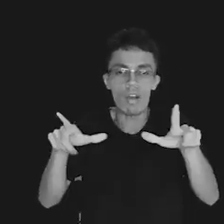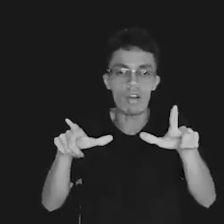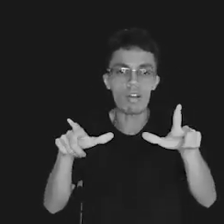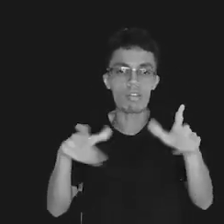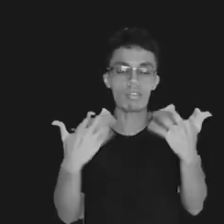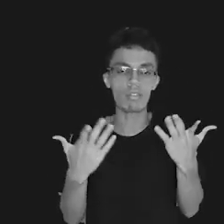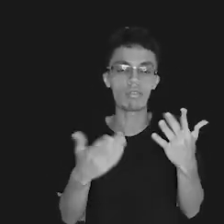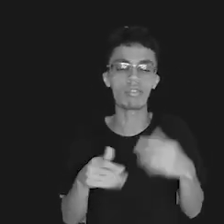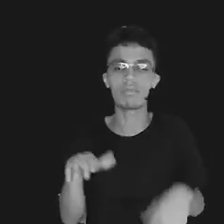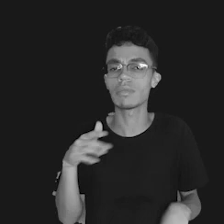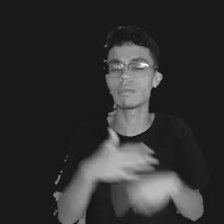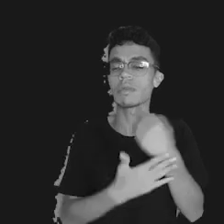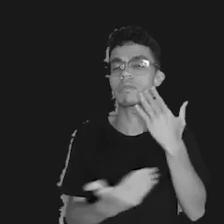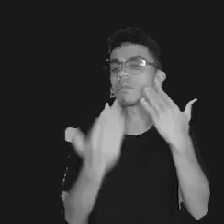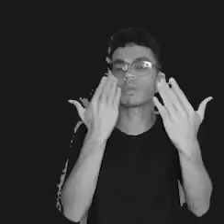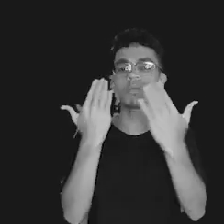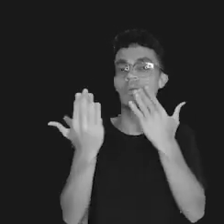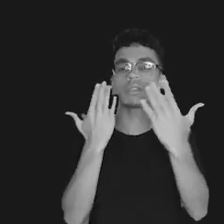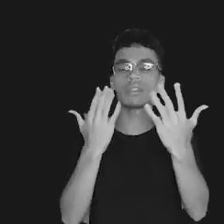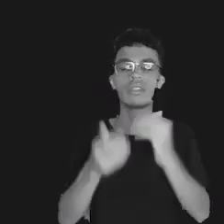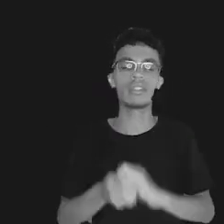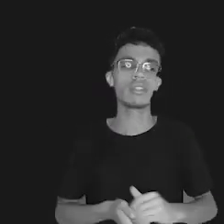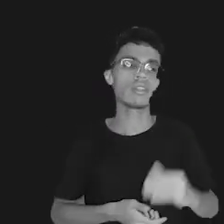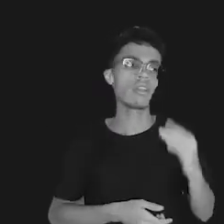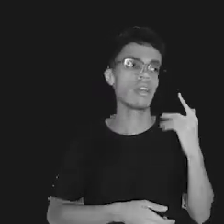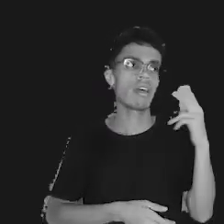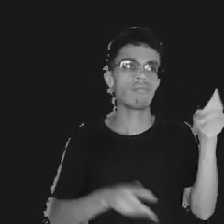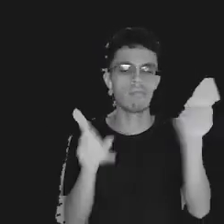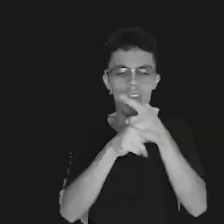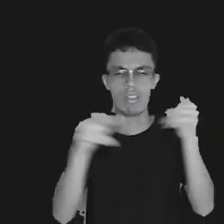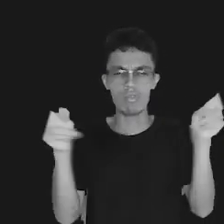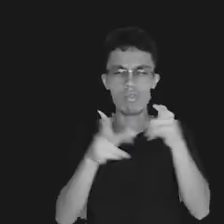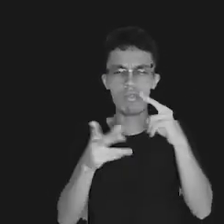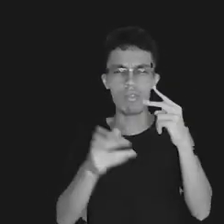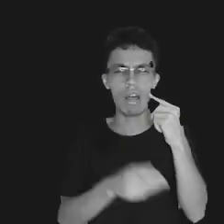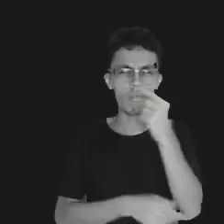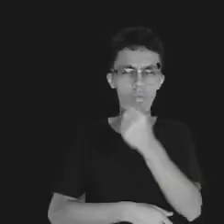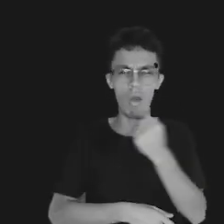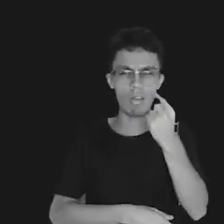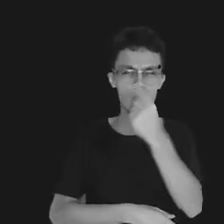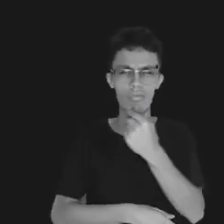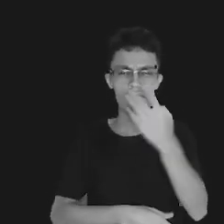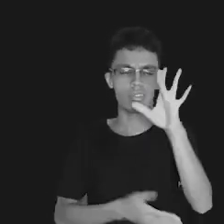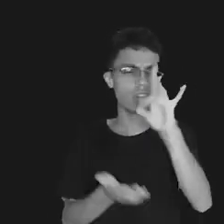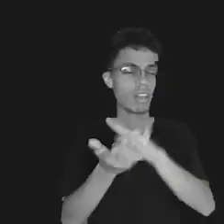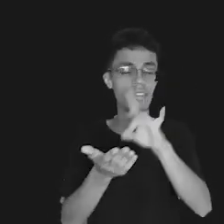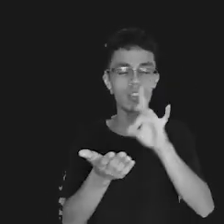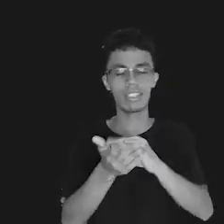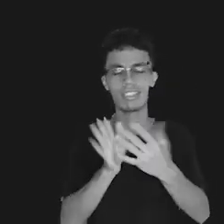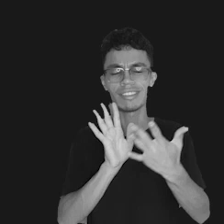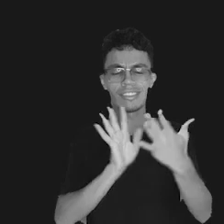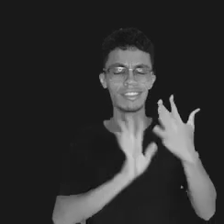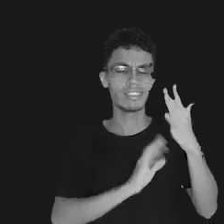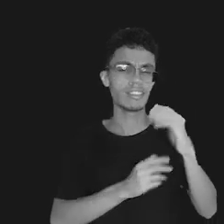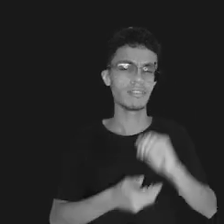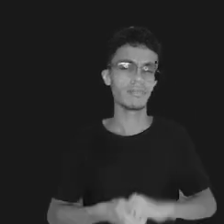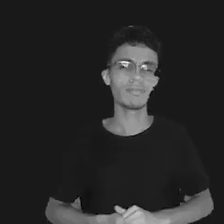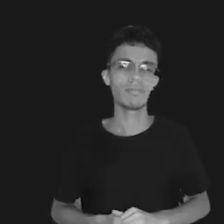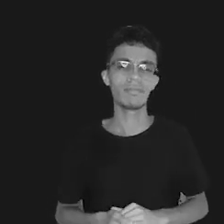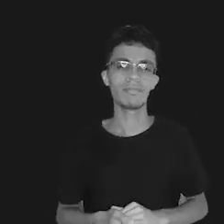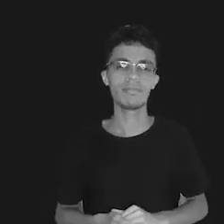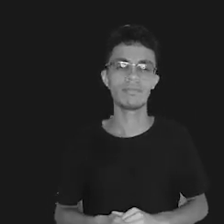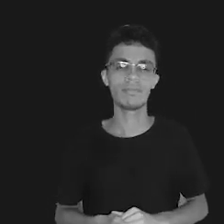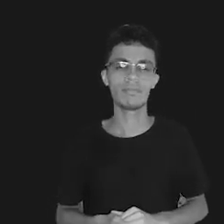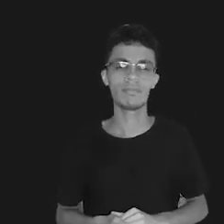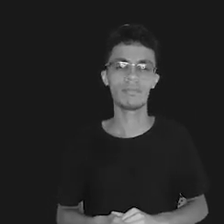escatologia comparada. Boca de vento. Na verdade... Põe a mão no traseiro e na